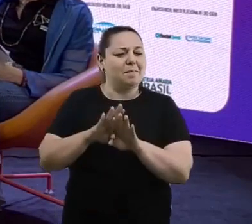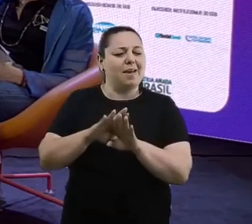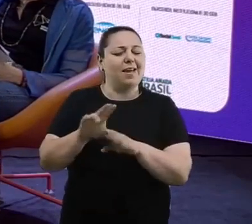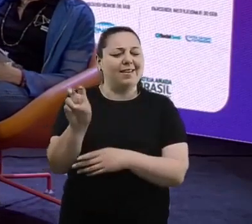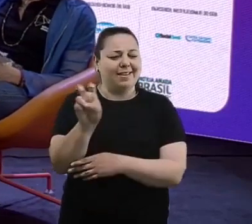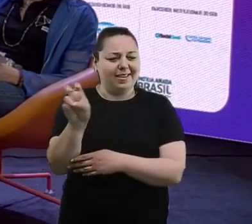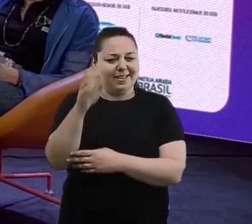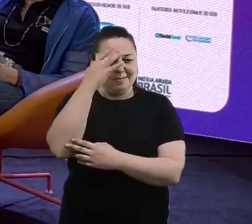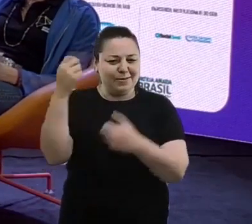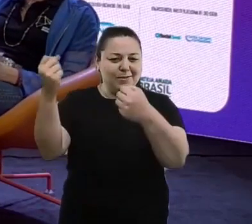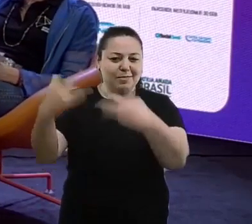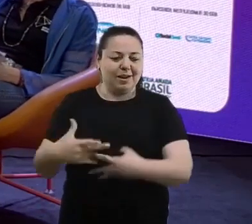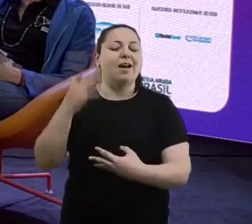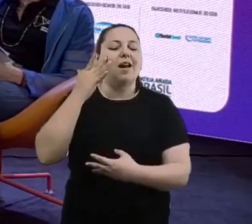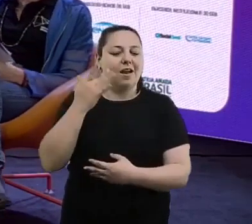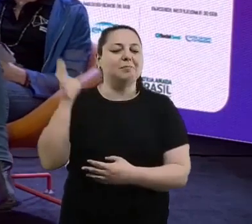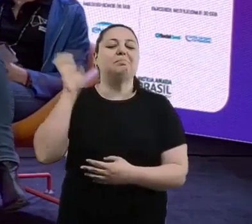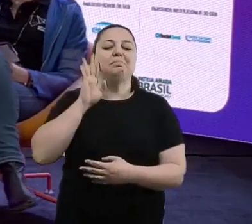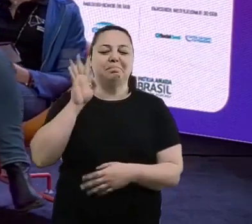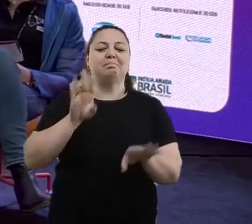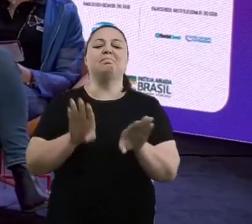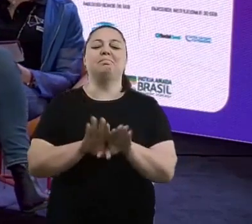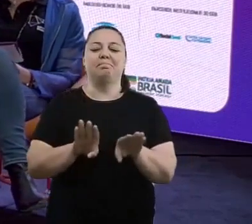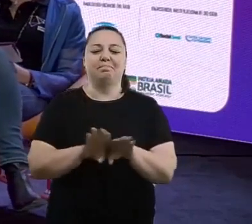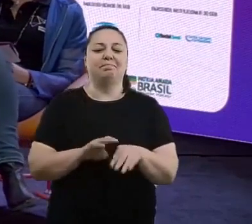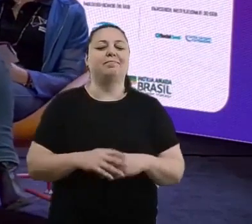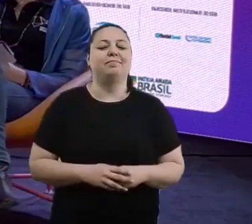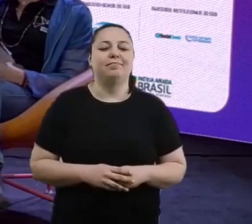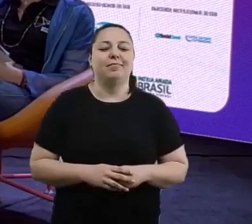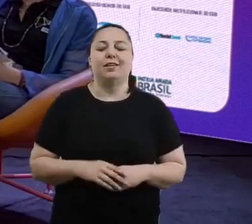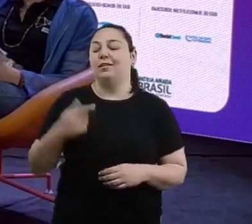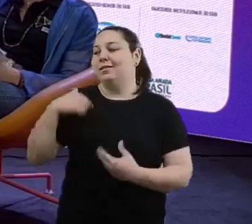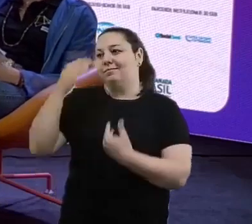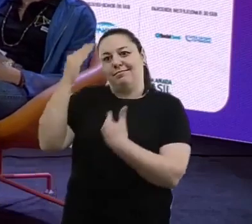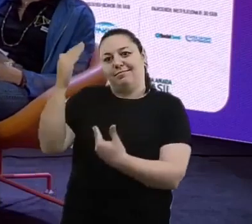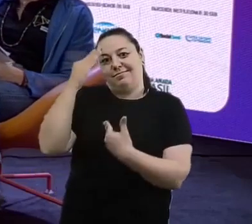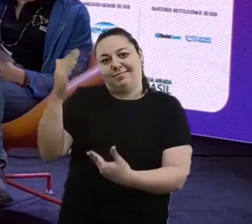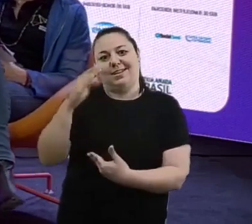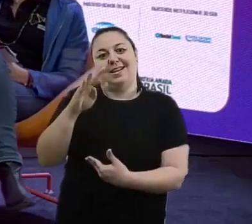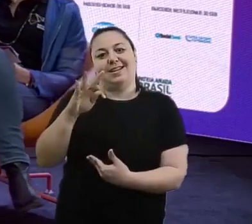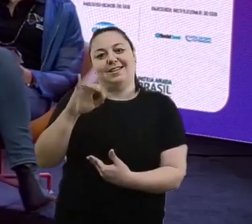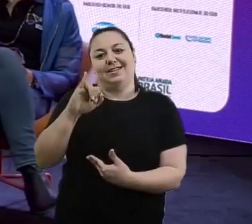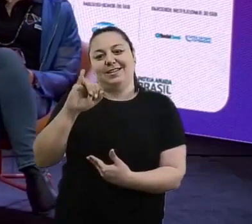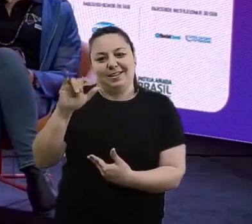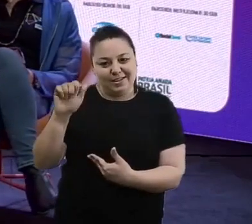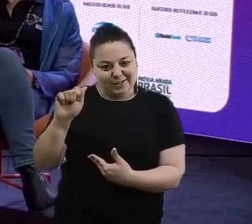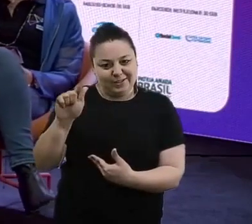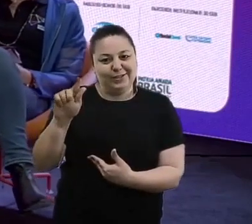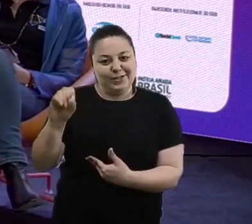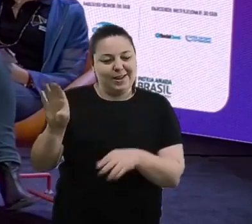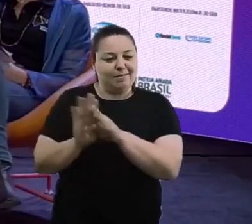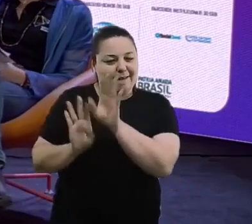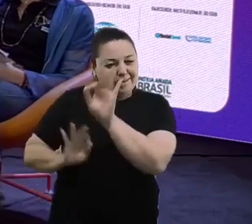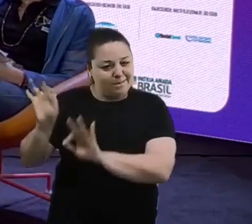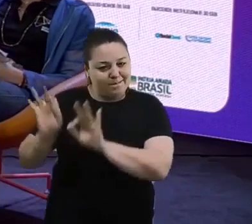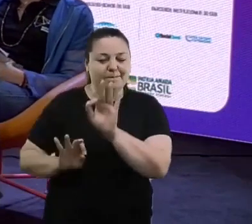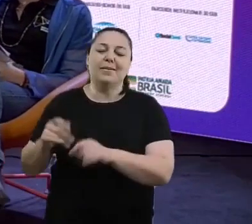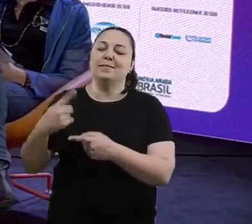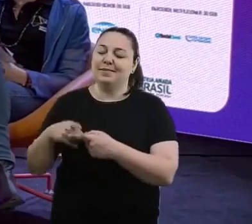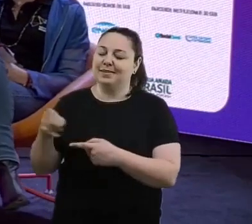eu vou passar para o Leandro, meu gêmeo do 4 de agosto. Ah, não vou ser você vai ser o primeiro agora, depois vai ser a Glaucia, a